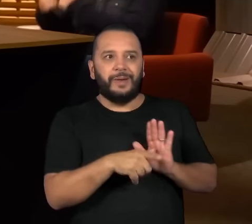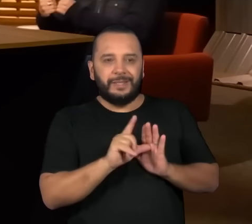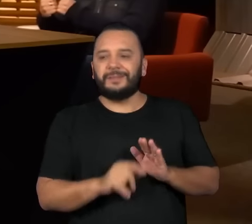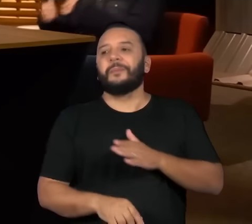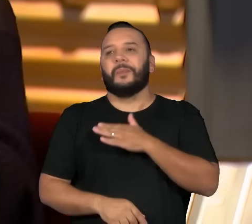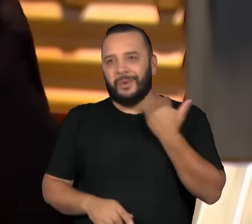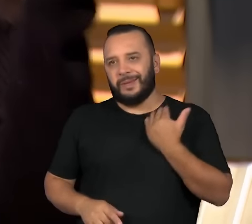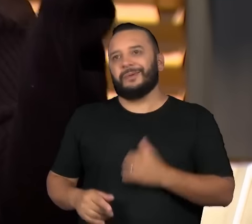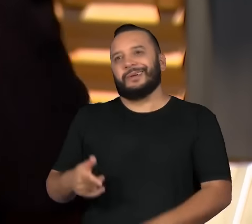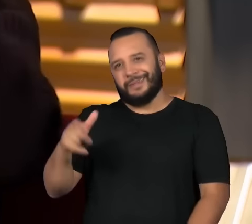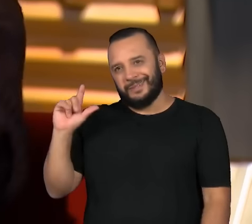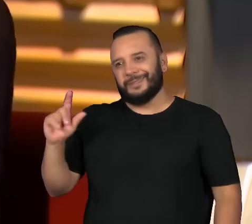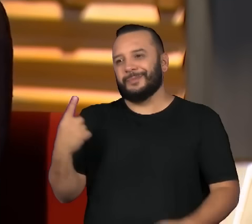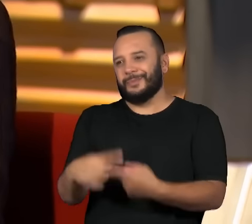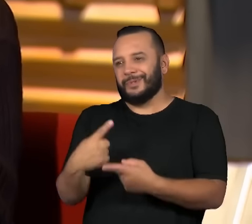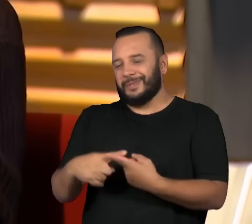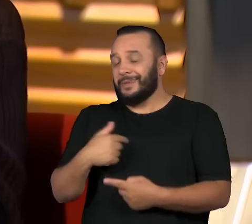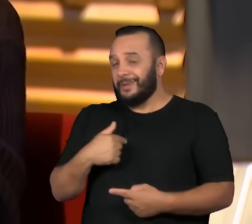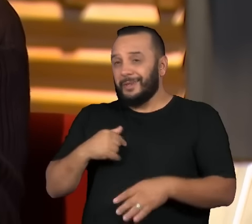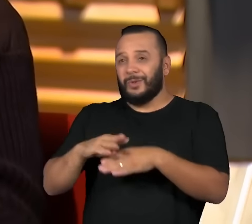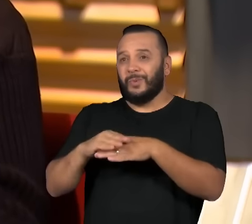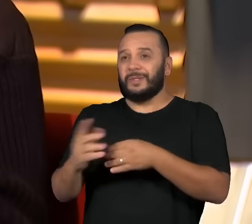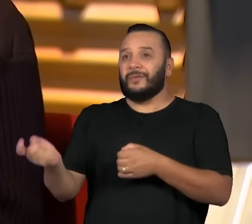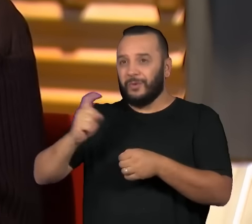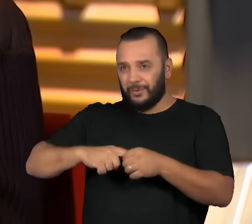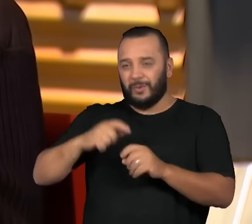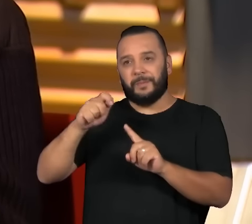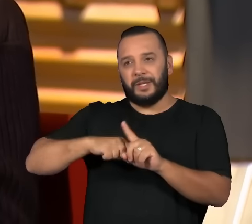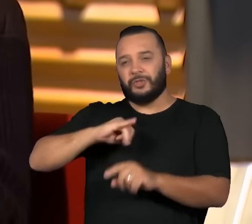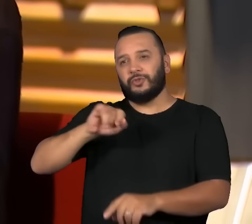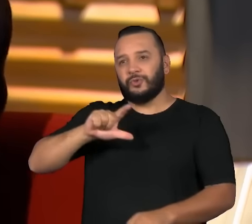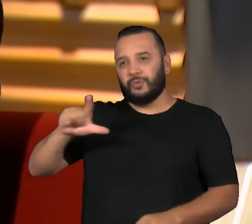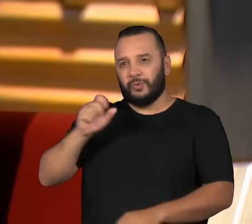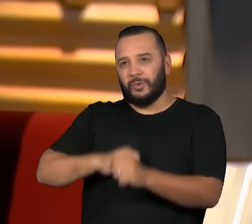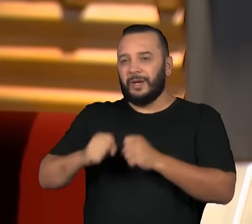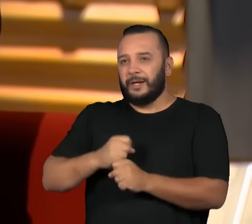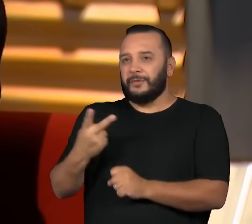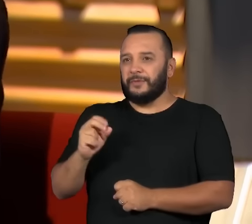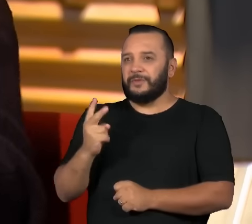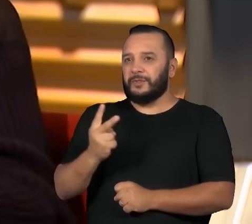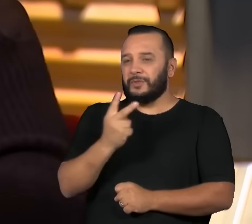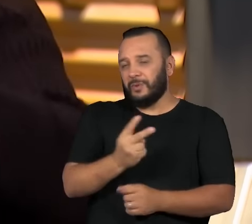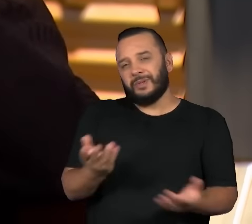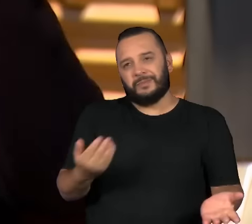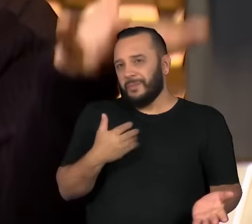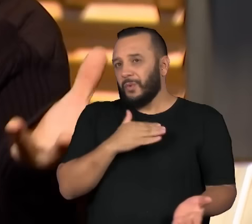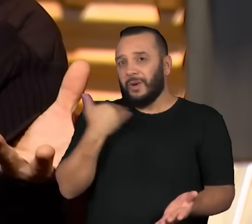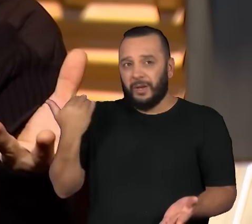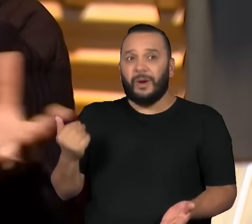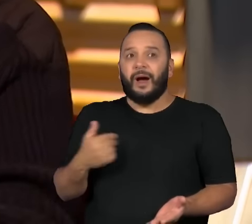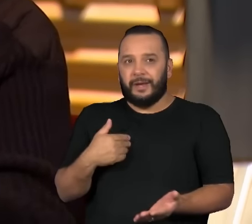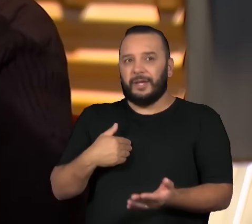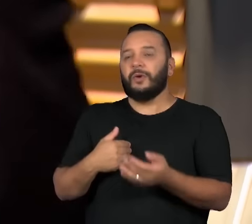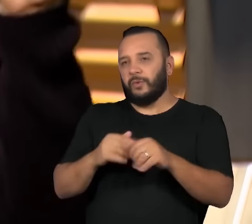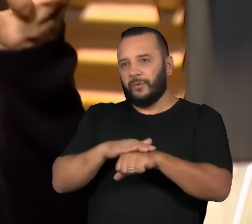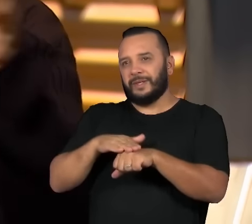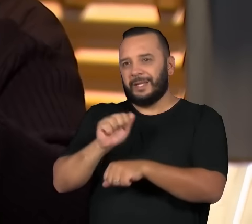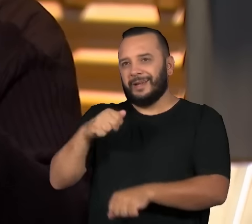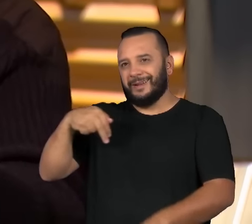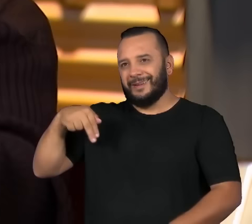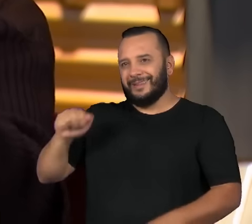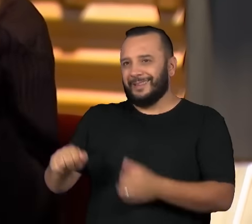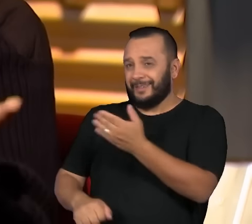doença voltou É. e em julho de 2022 ela faleceu. Tá. E aí eu fui atrás da Ana Butler, que organiza, Sim. né,